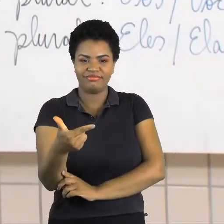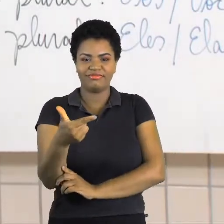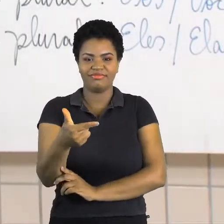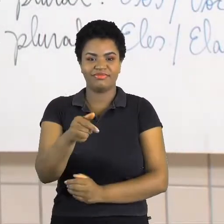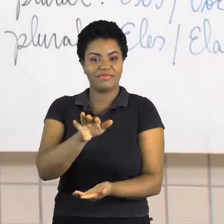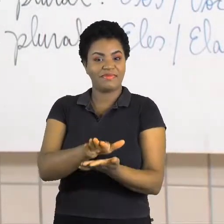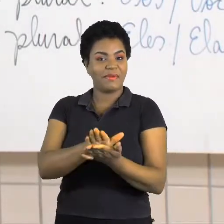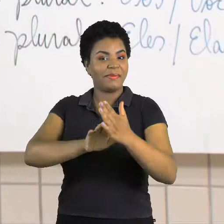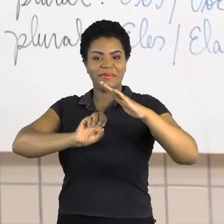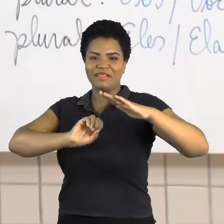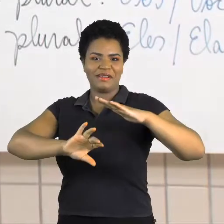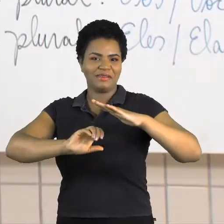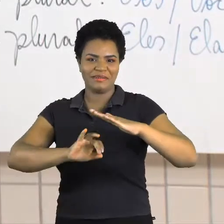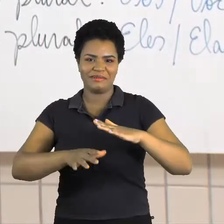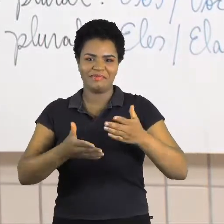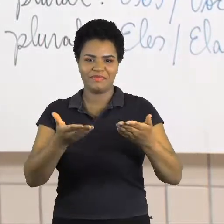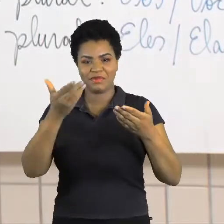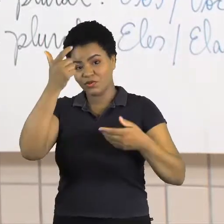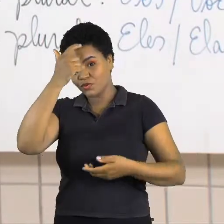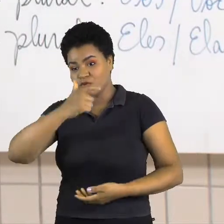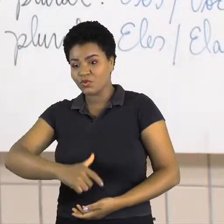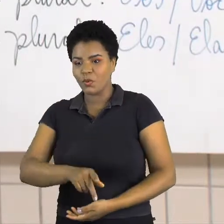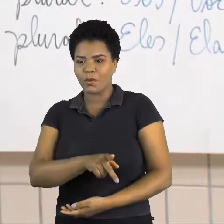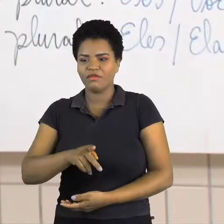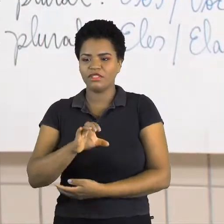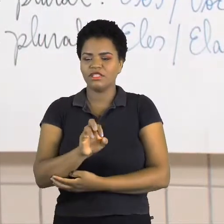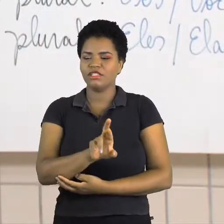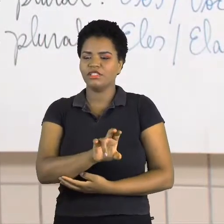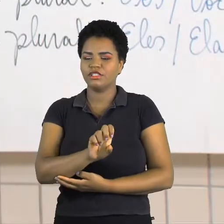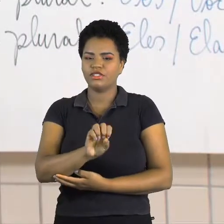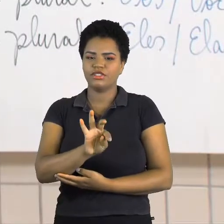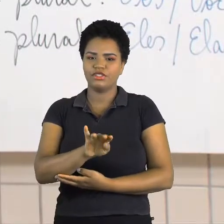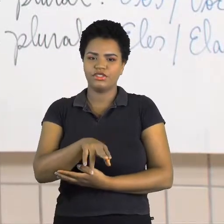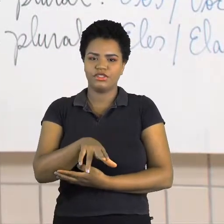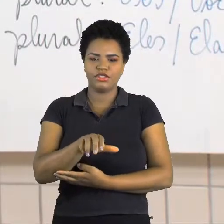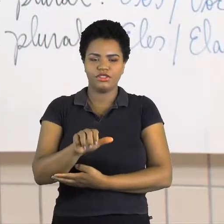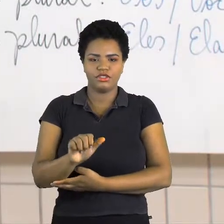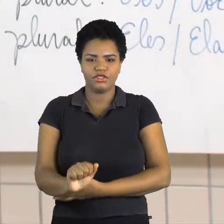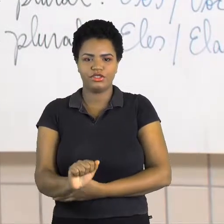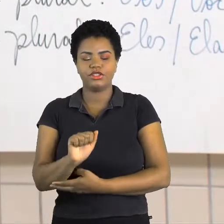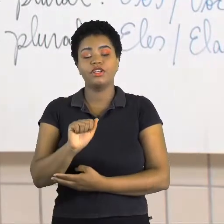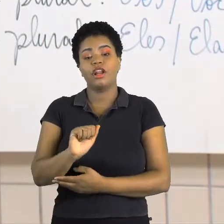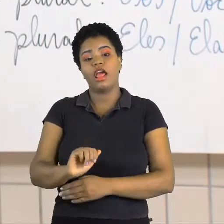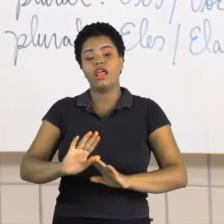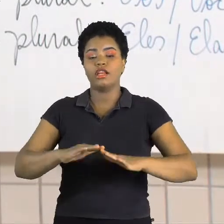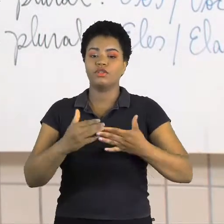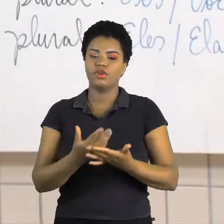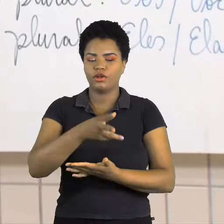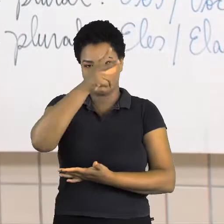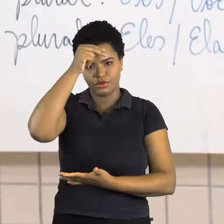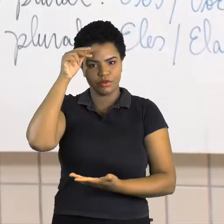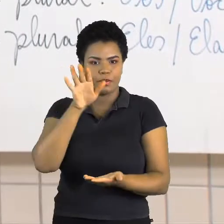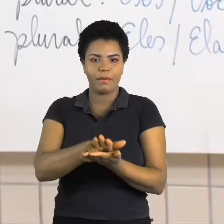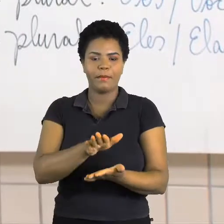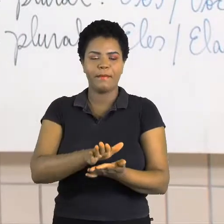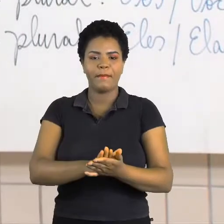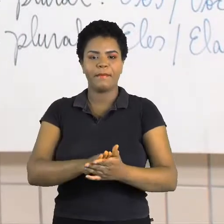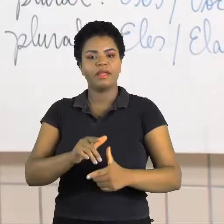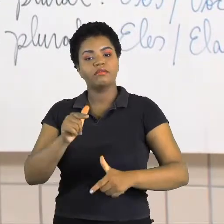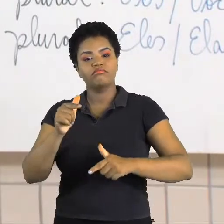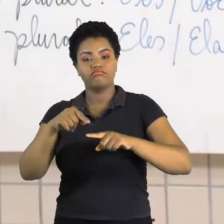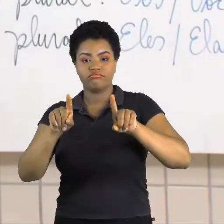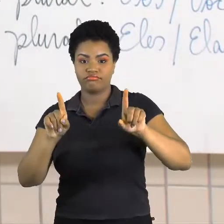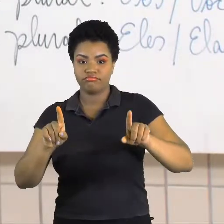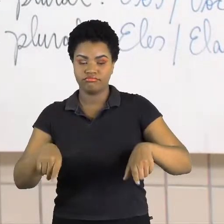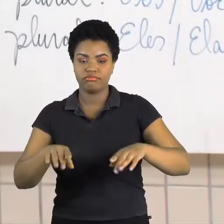Palmas Homeschool. Sou a professora Cristina Rodrigues, da Rede Municipal do Ensino de Palmas e servidora na Escola Municipal Maria